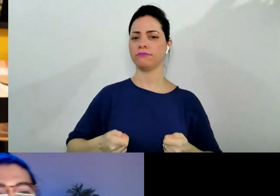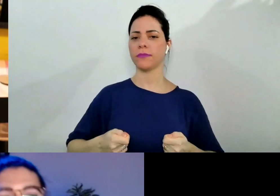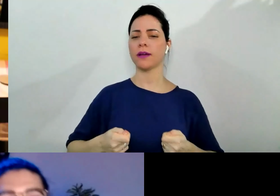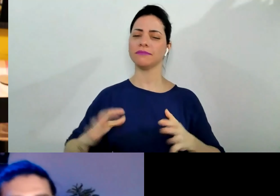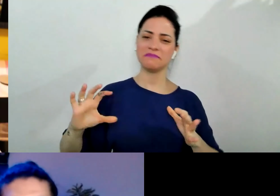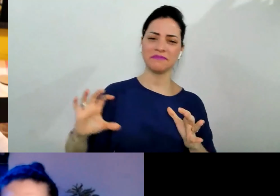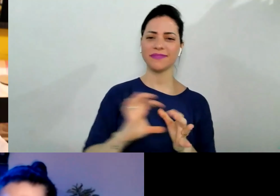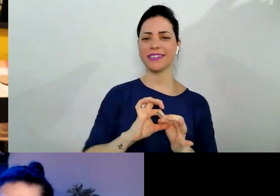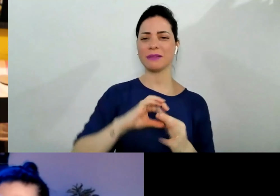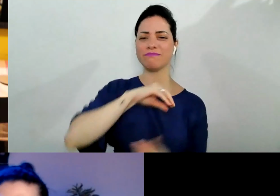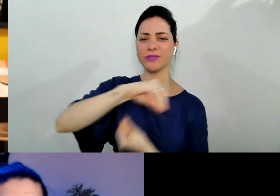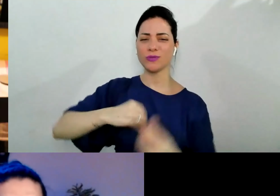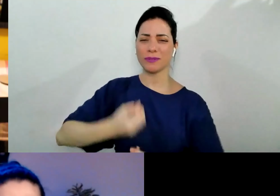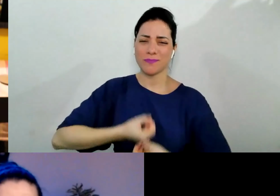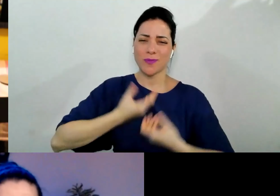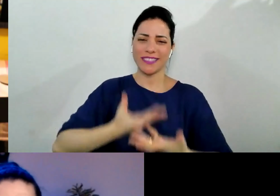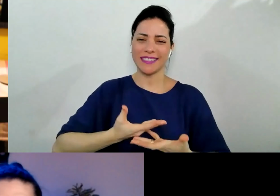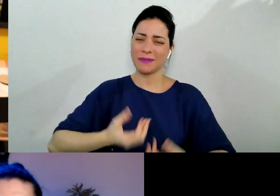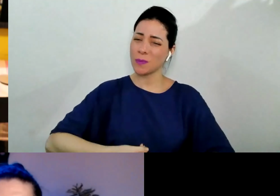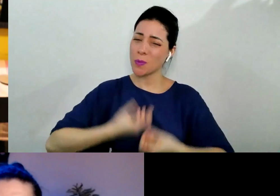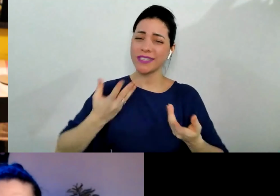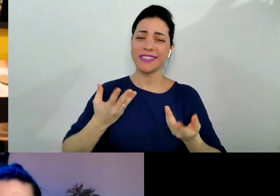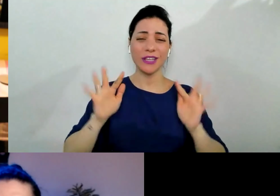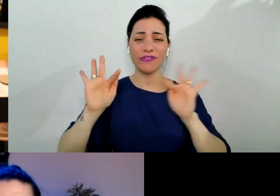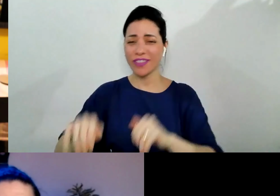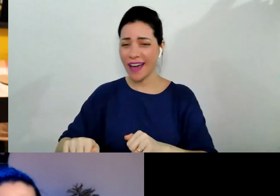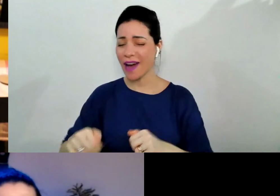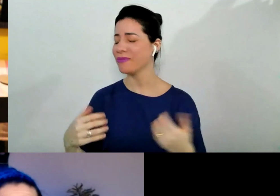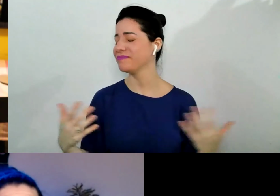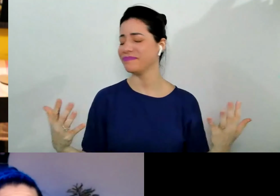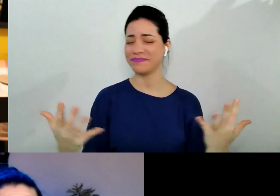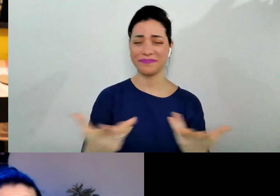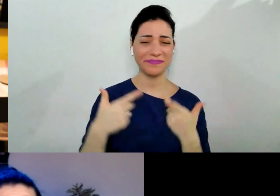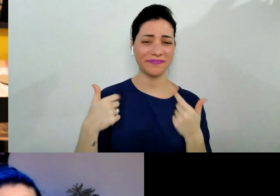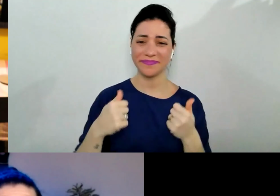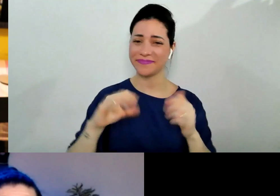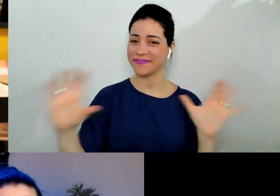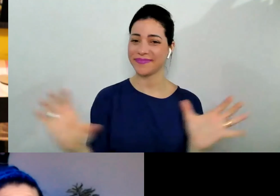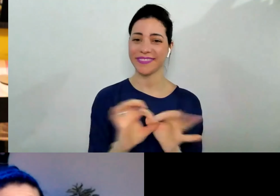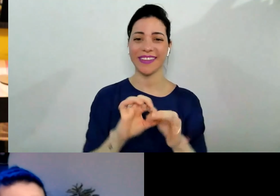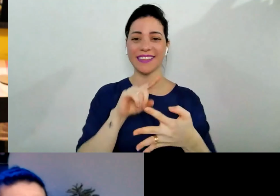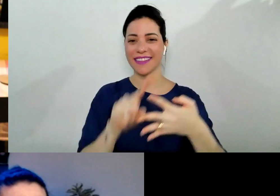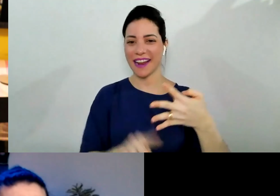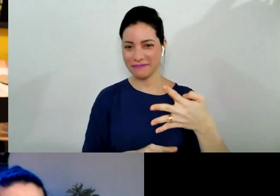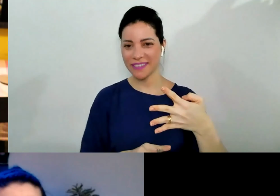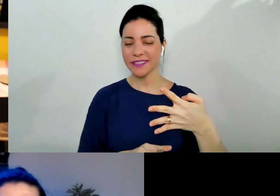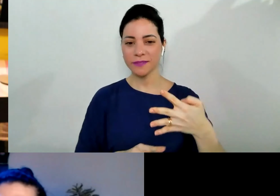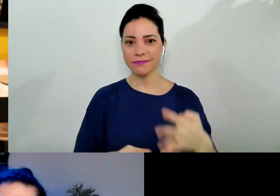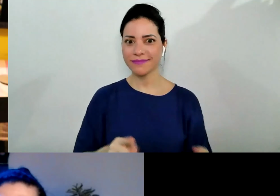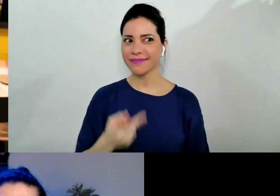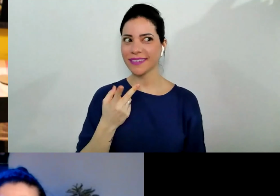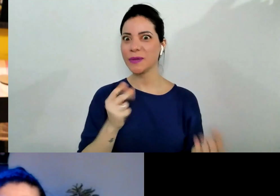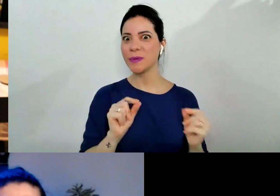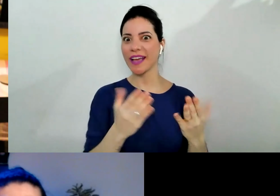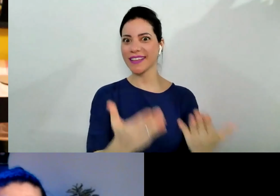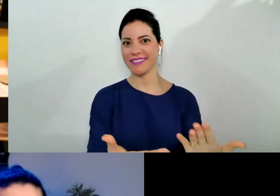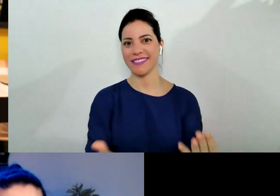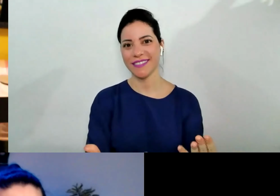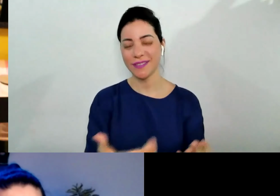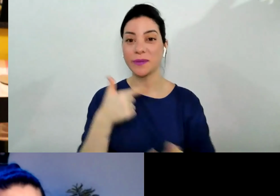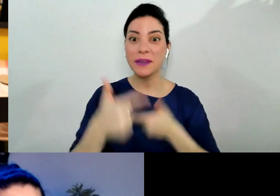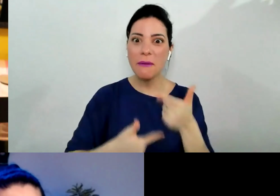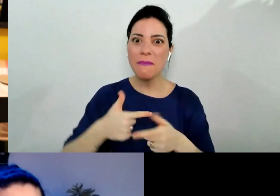poesia com a poesia do final foi sensacional e dos elementos é posso dizer que é isso atenção trabalho